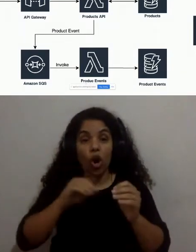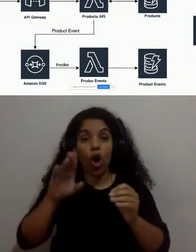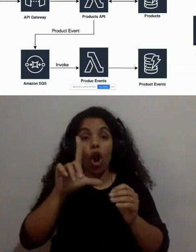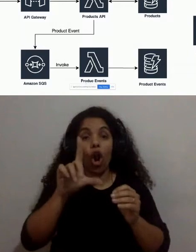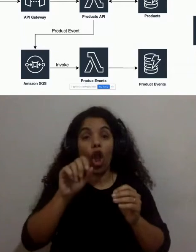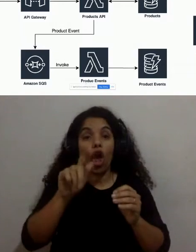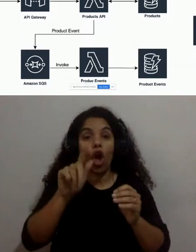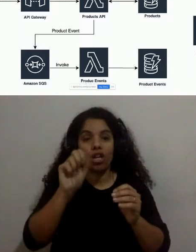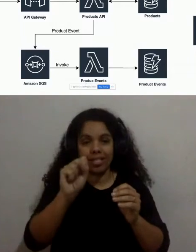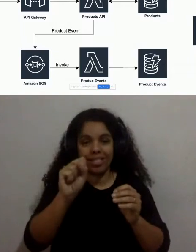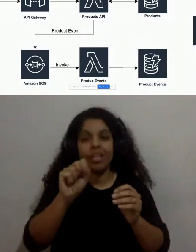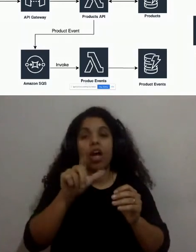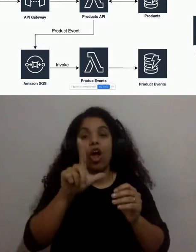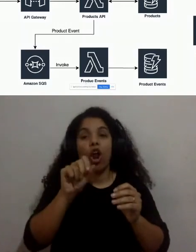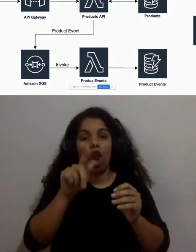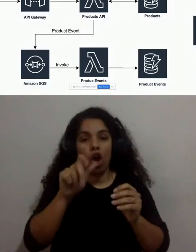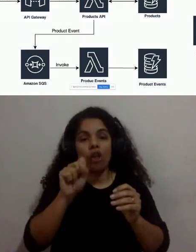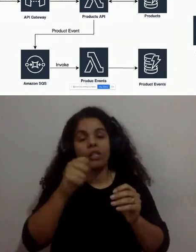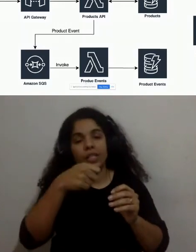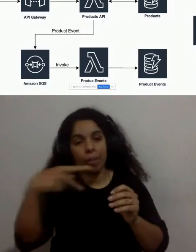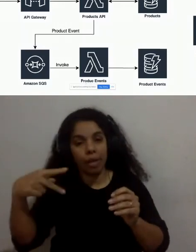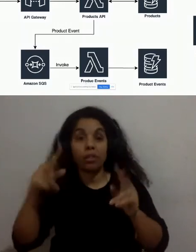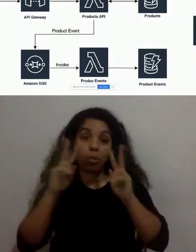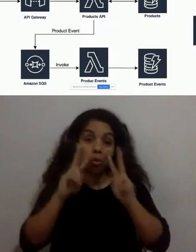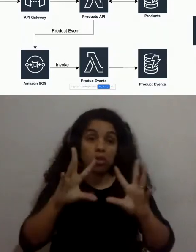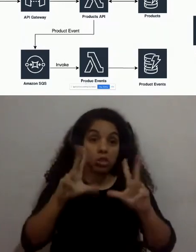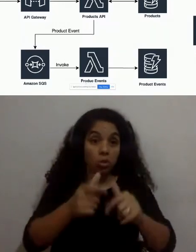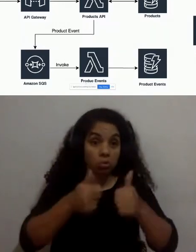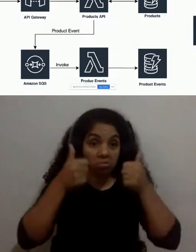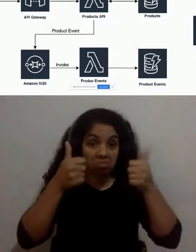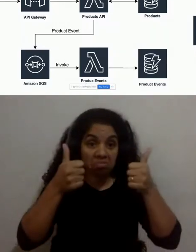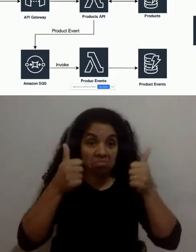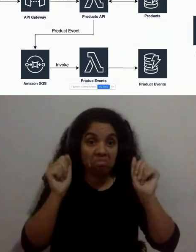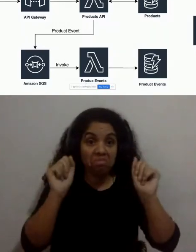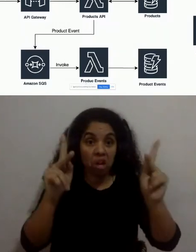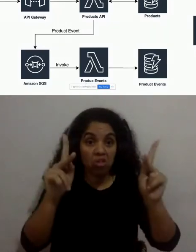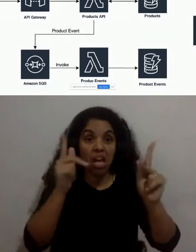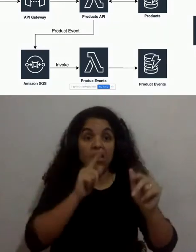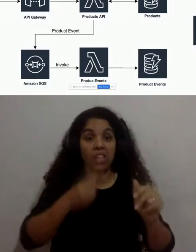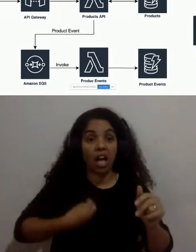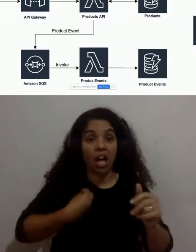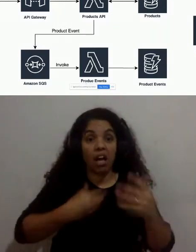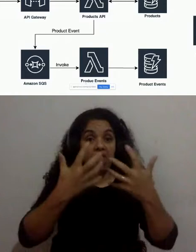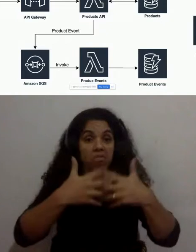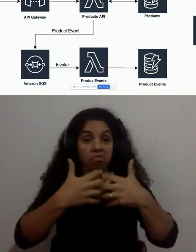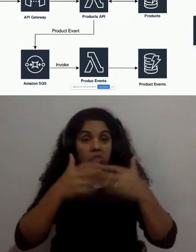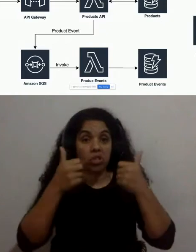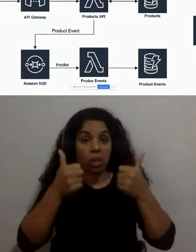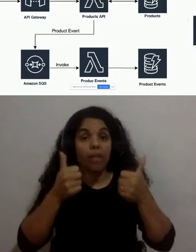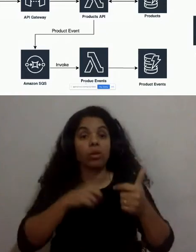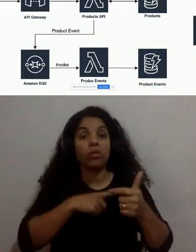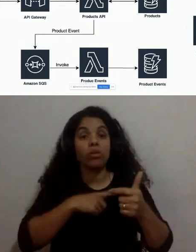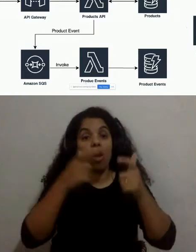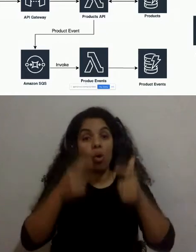gero logs da aplicação. Logs para que eu possa ver se tudo deu certo, se tudo está funcionando bem. Então, eu tenho um